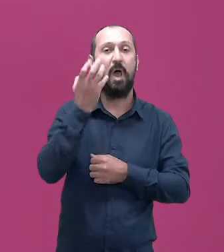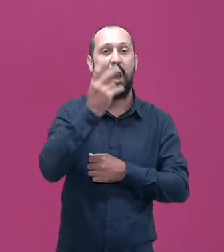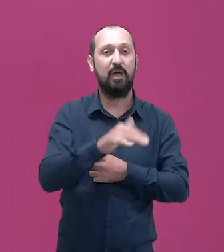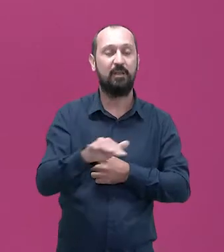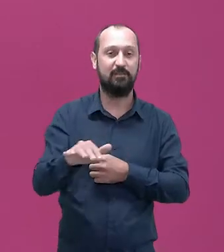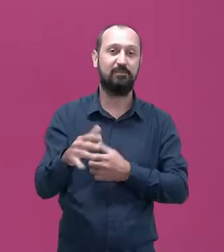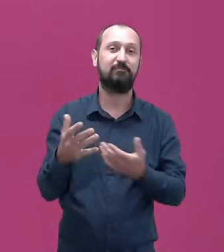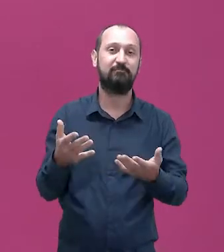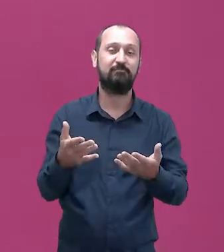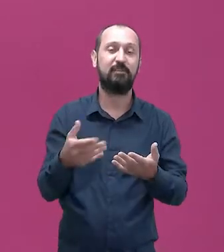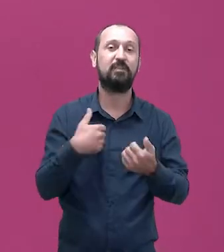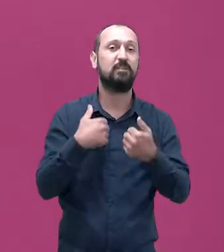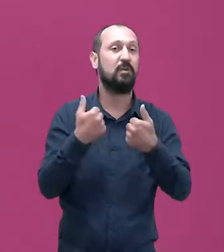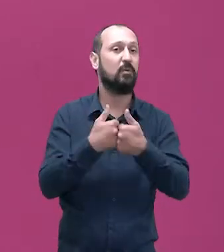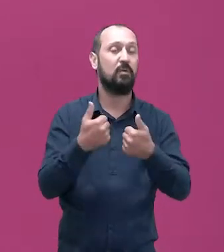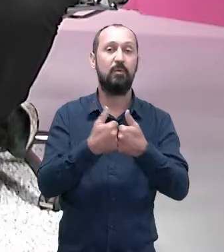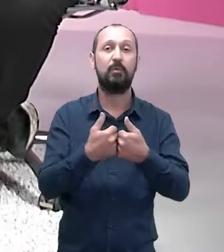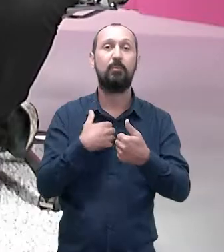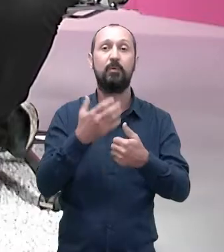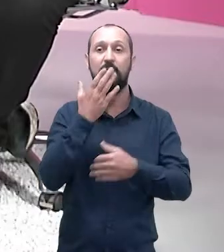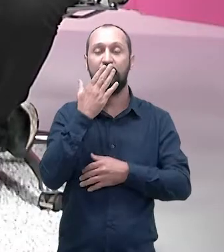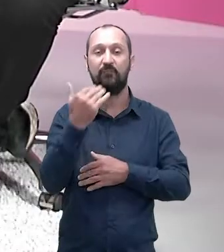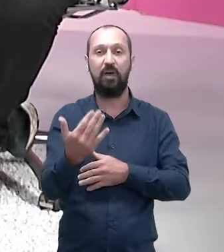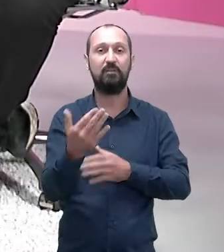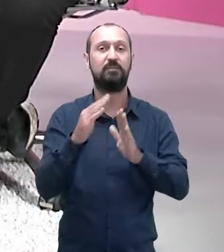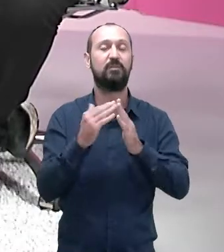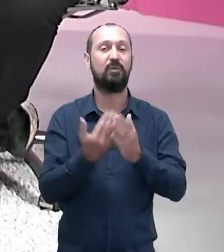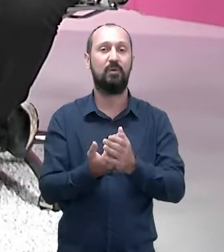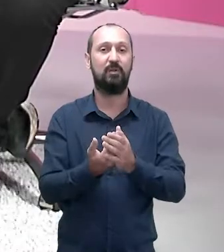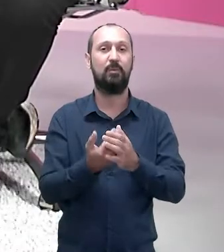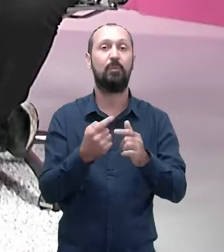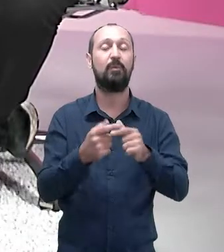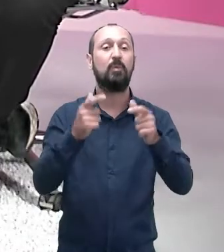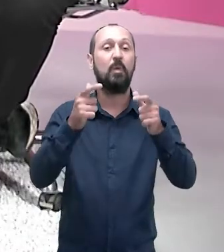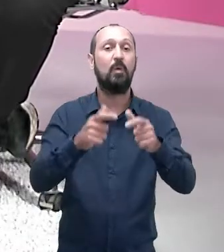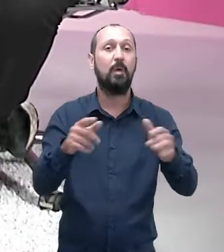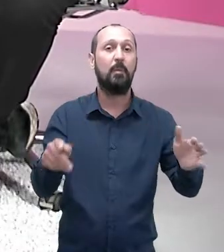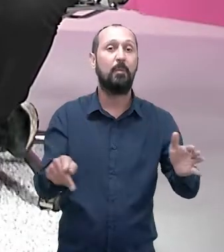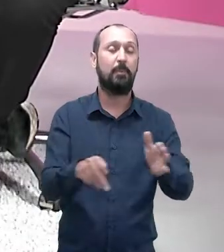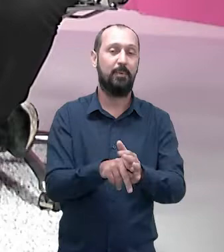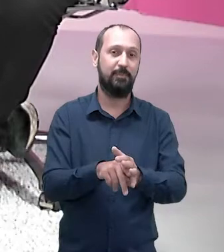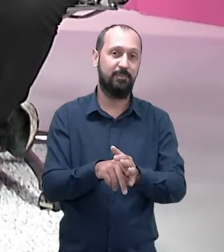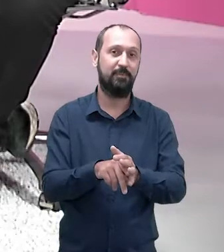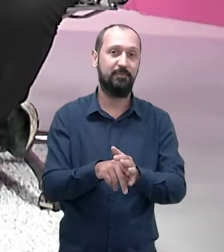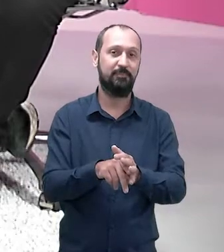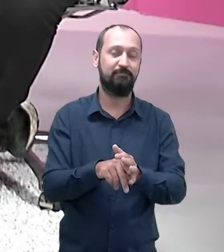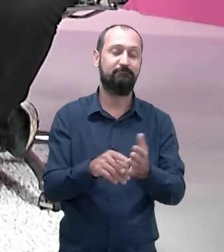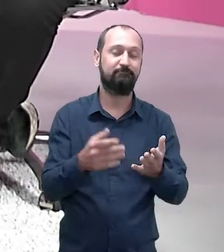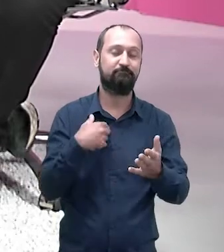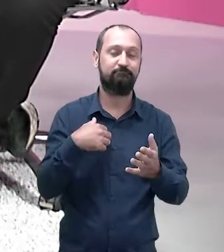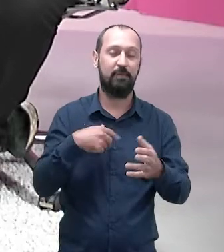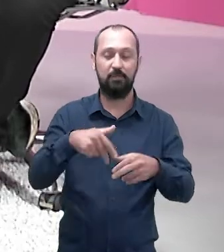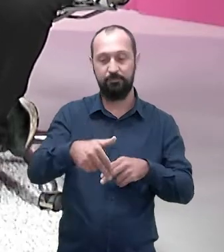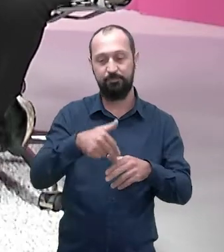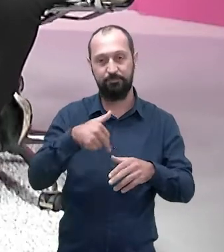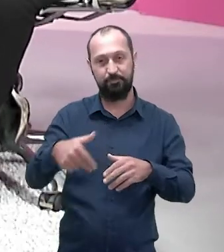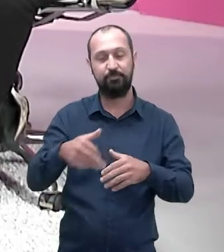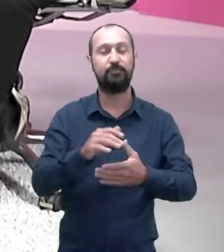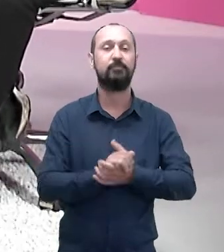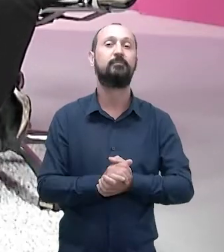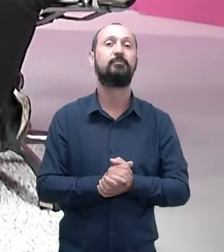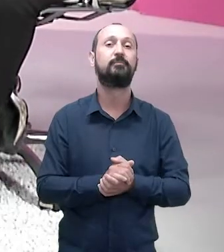40 crianças, e esse ônibus não pode parar na frente da escola, porque não tem um local adequado para esse desembarque e